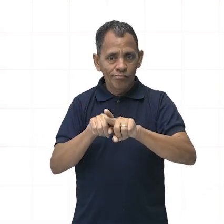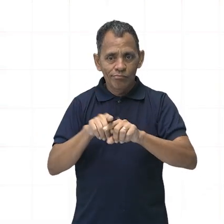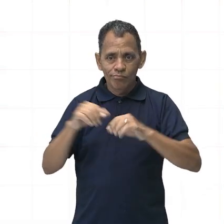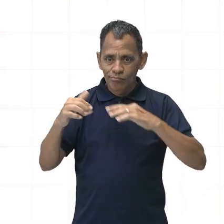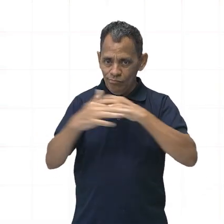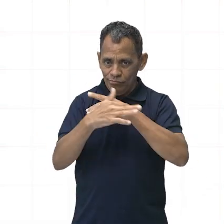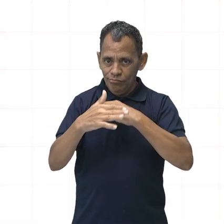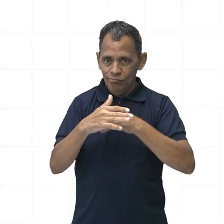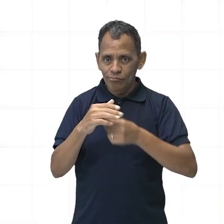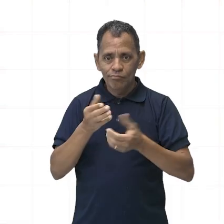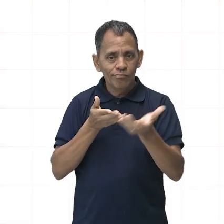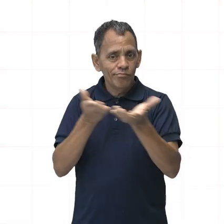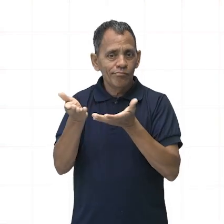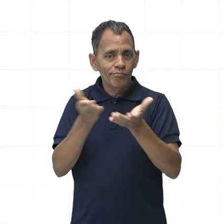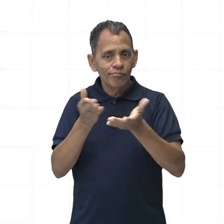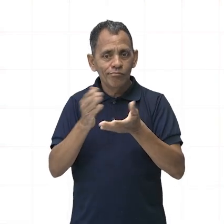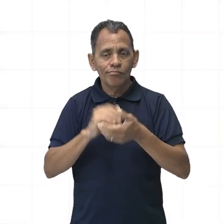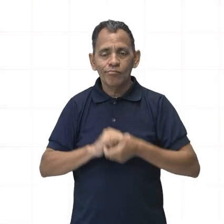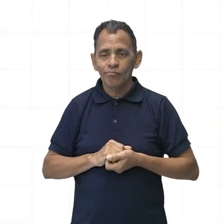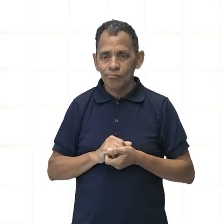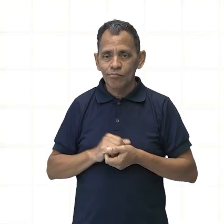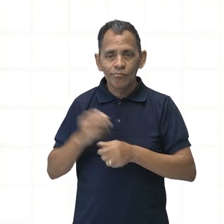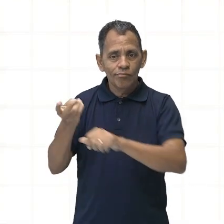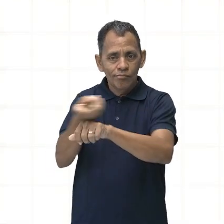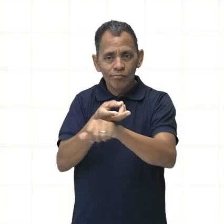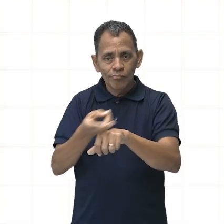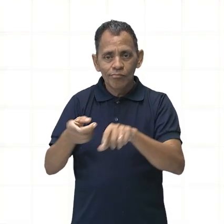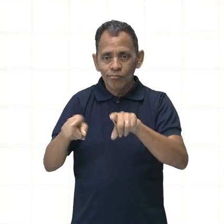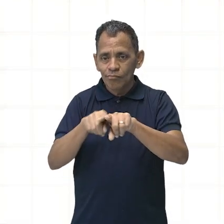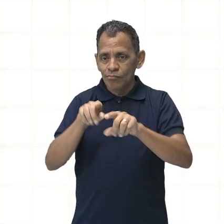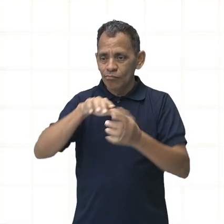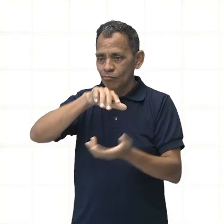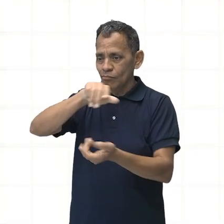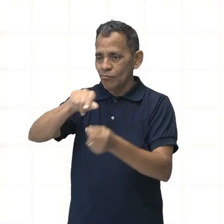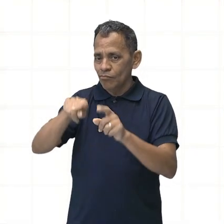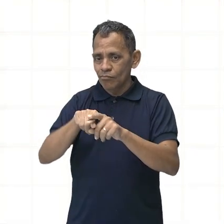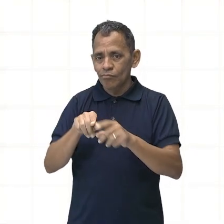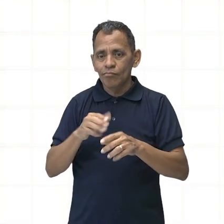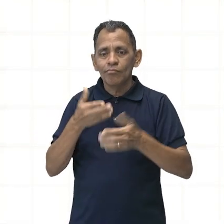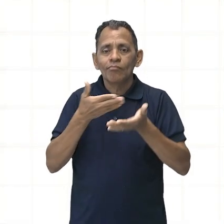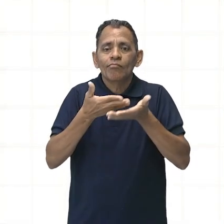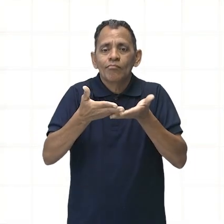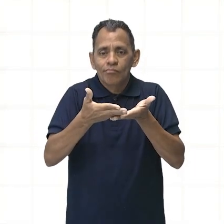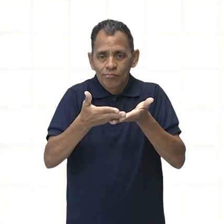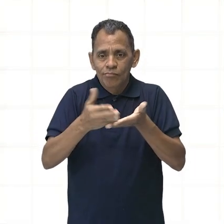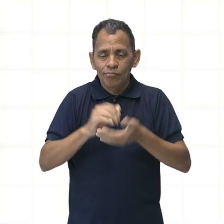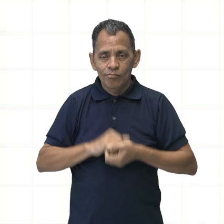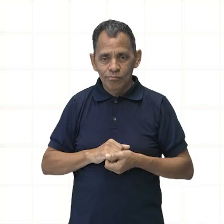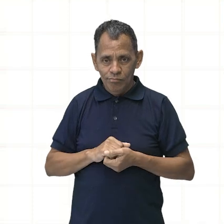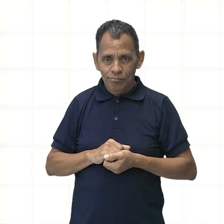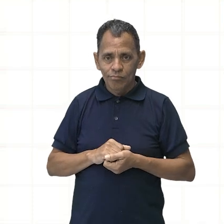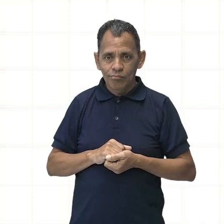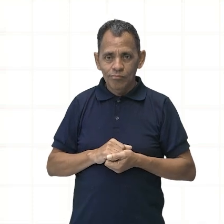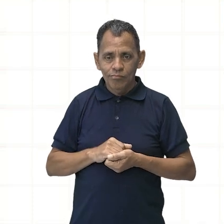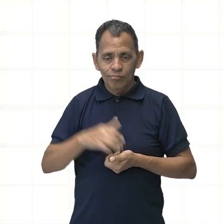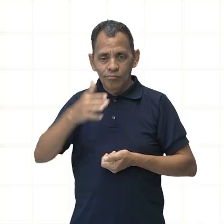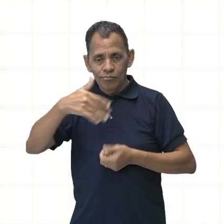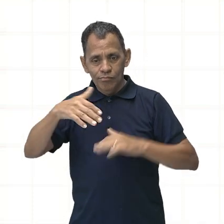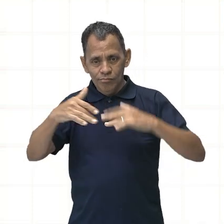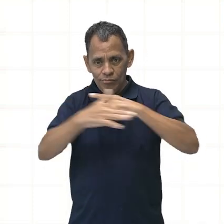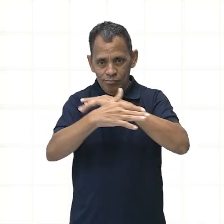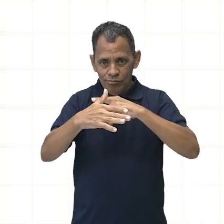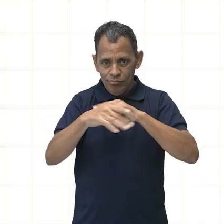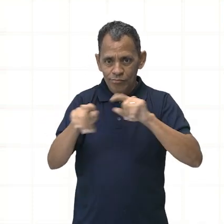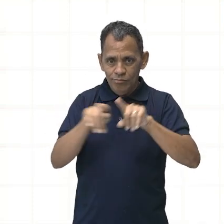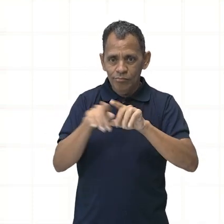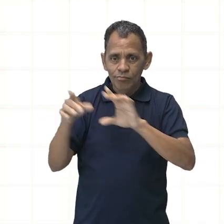cidades, né, para atender essa demanda global, é feita a partir ali da modernização das infraestruturas urbanas de uma forma geral, ligadas